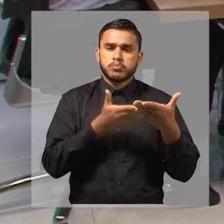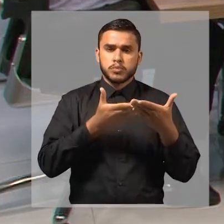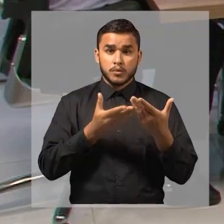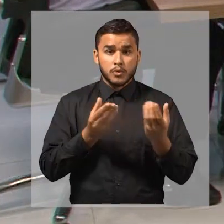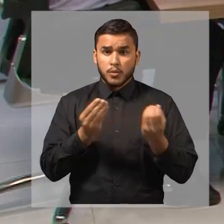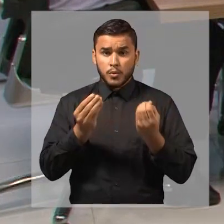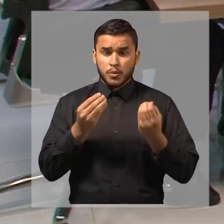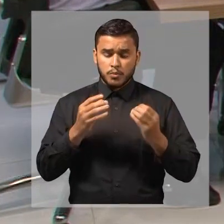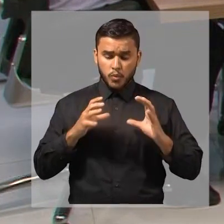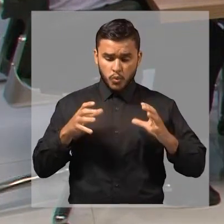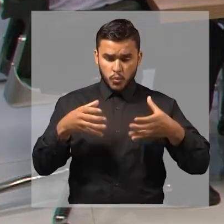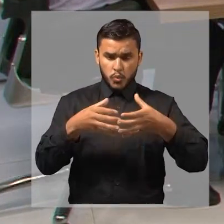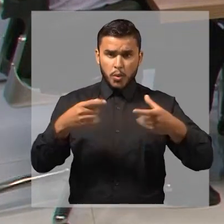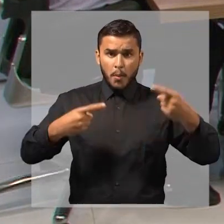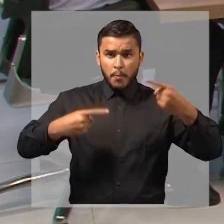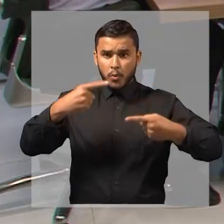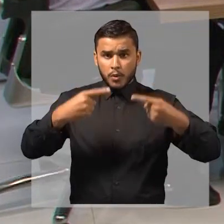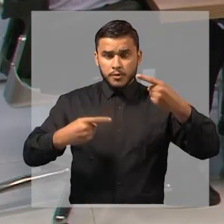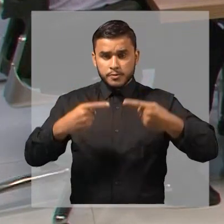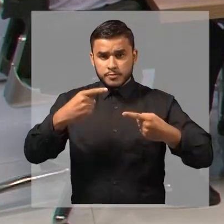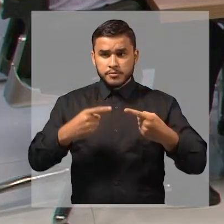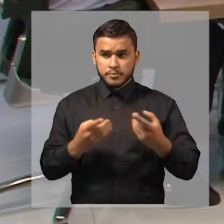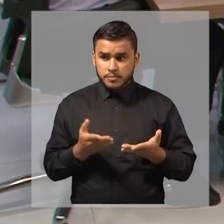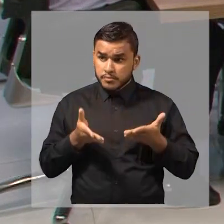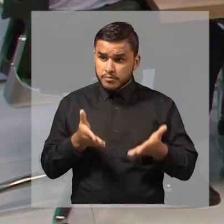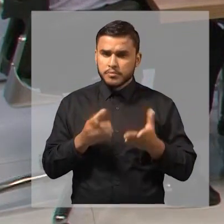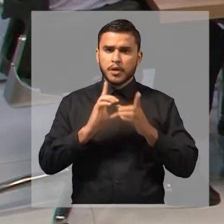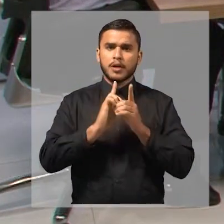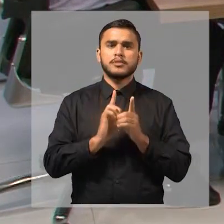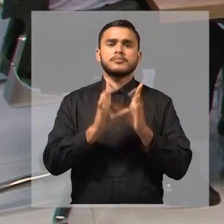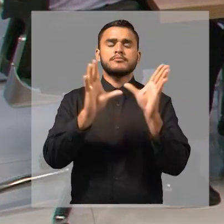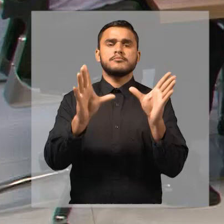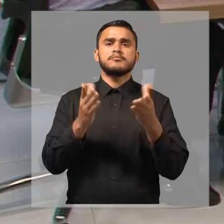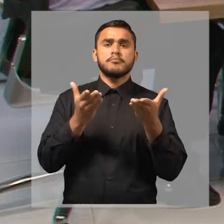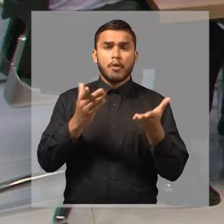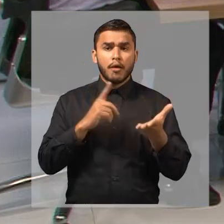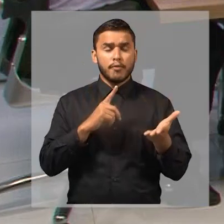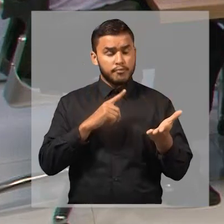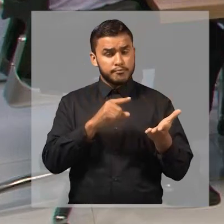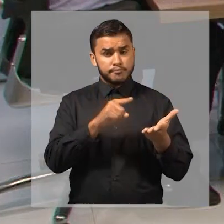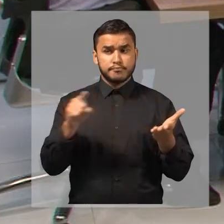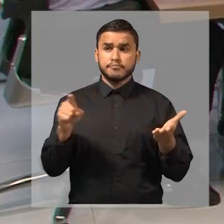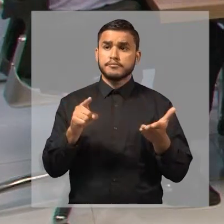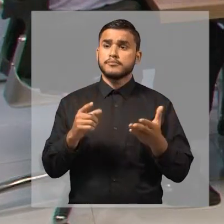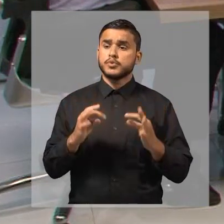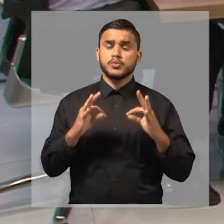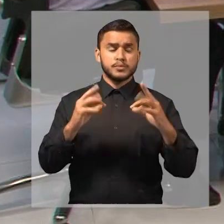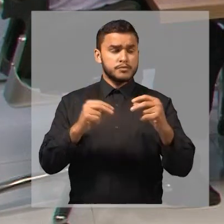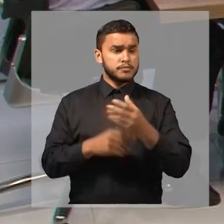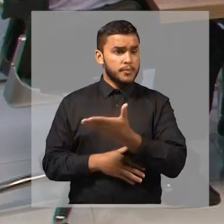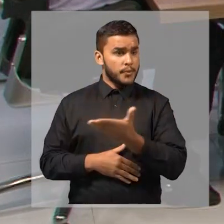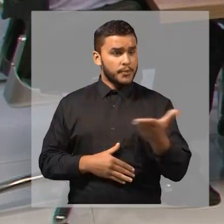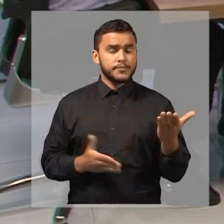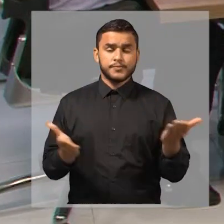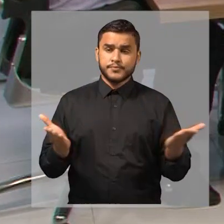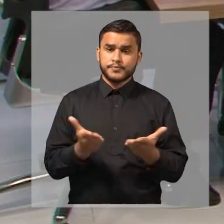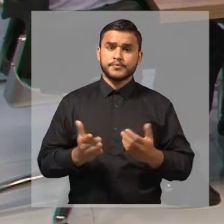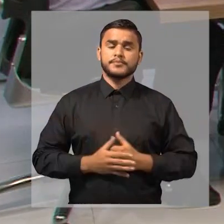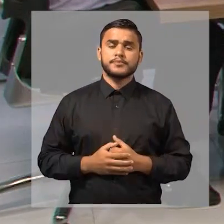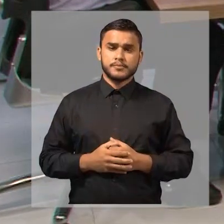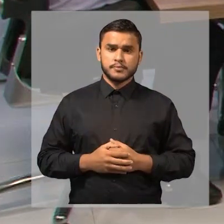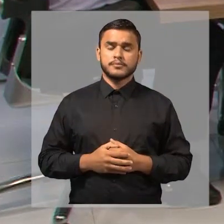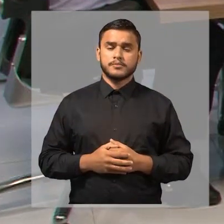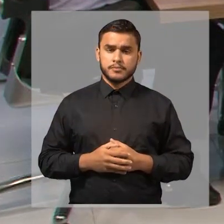a política, sobretudo no regime democrático, de poder tripartite como o nosso,